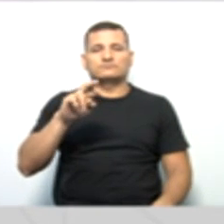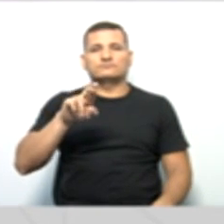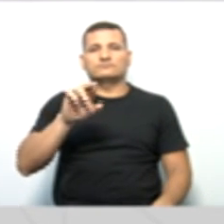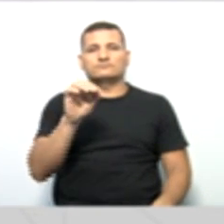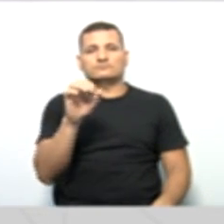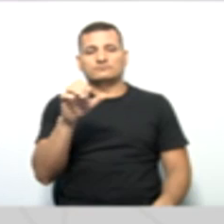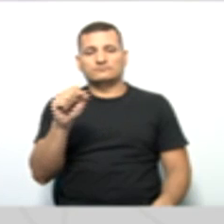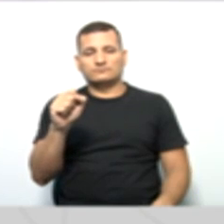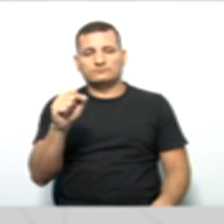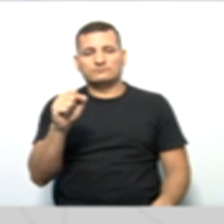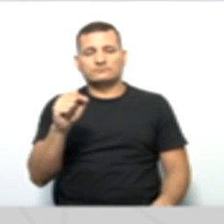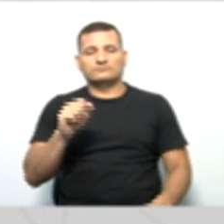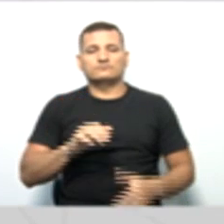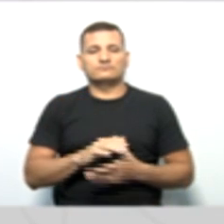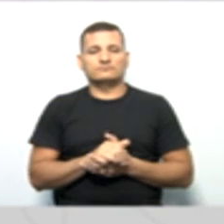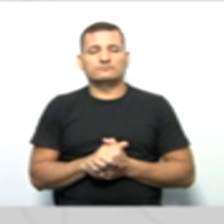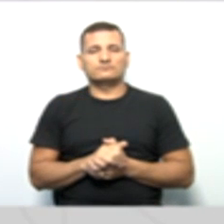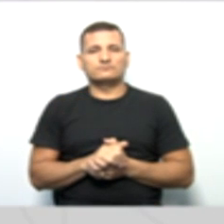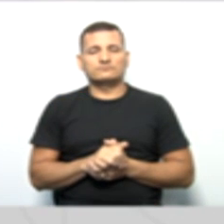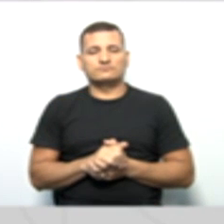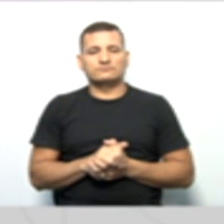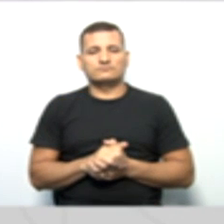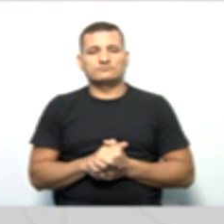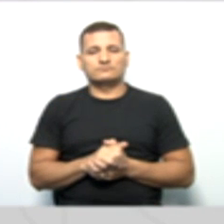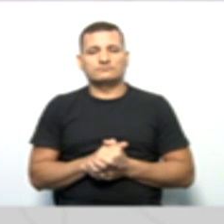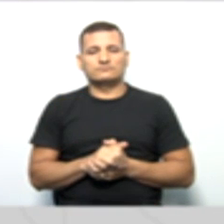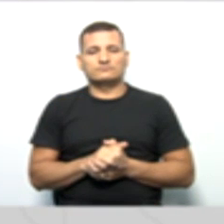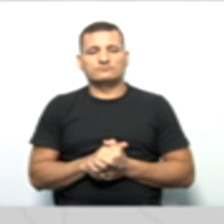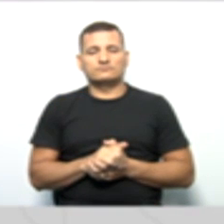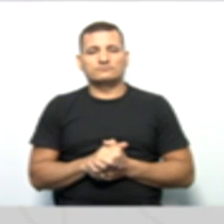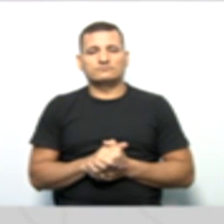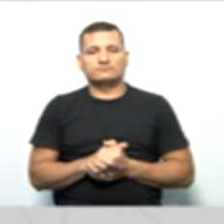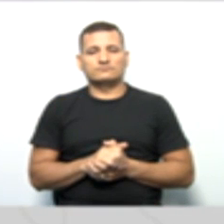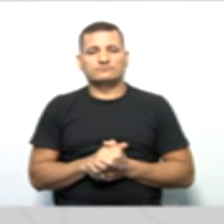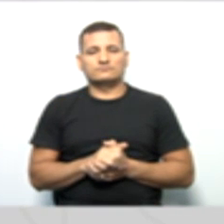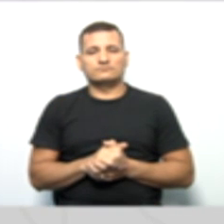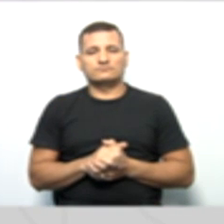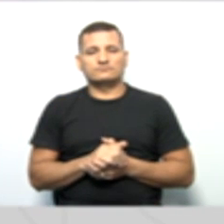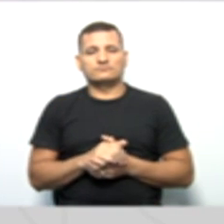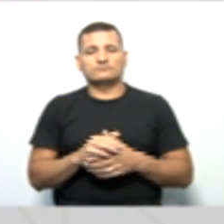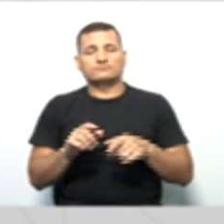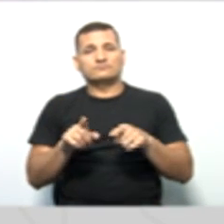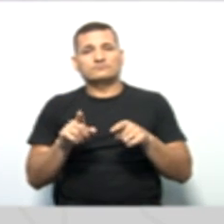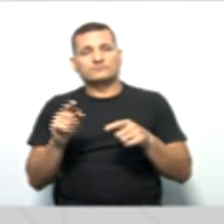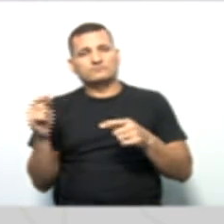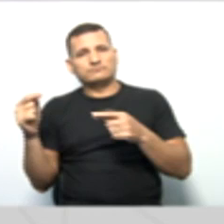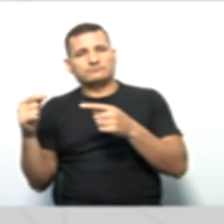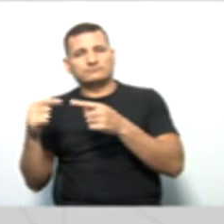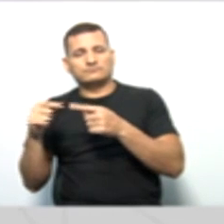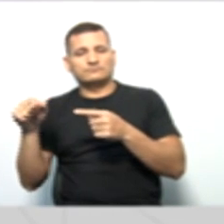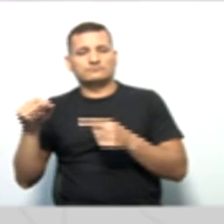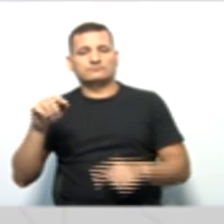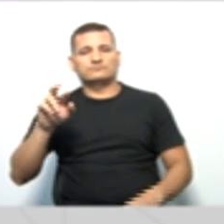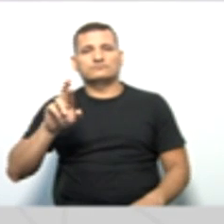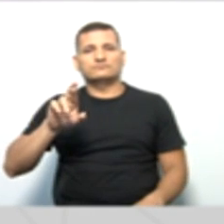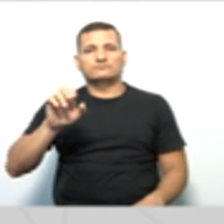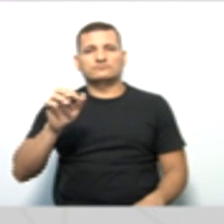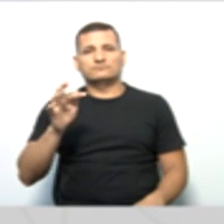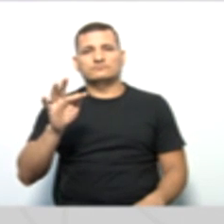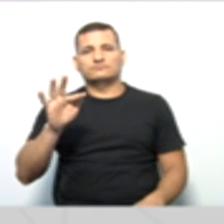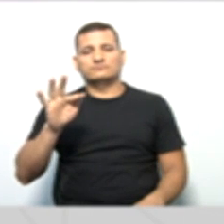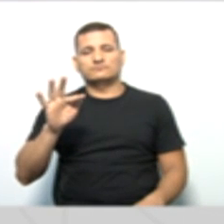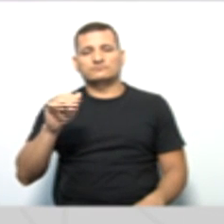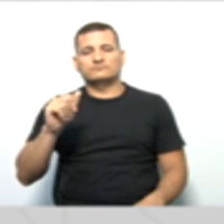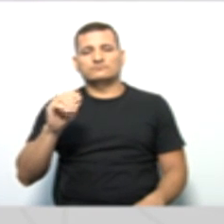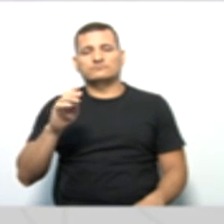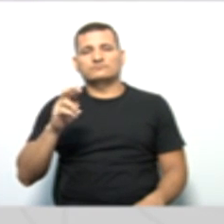essa parte aqui de seguir padrões? Ela vai estar também ligada com a parte de refabricação, tá, gente? O que é isso?